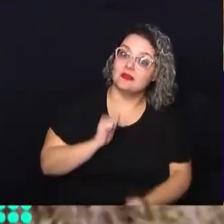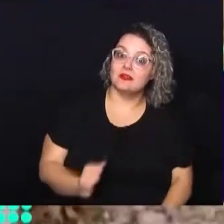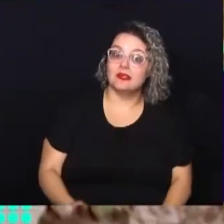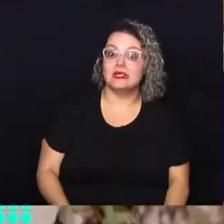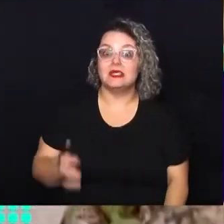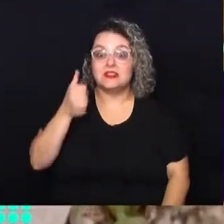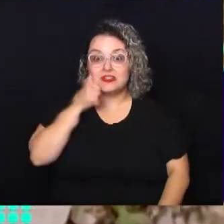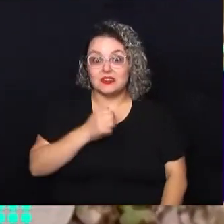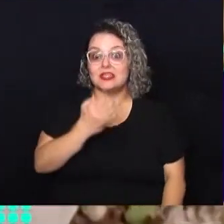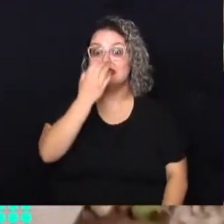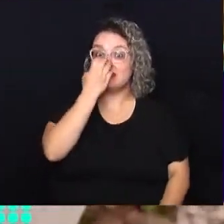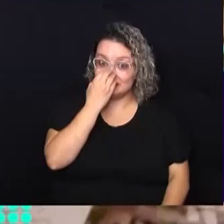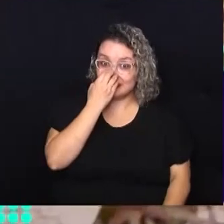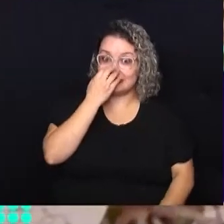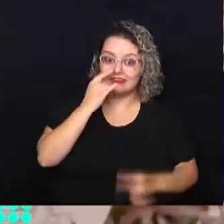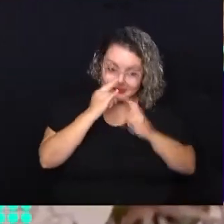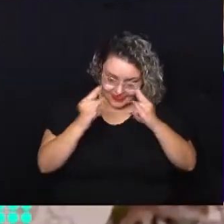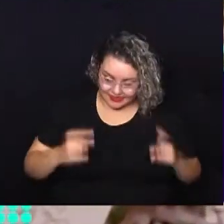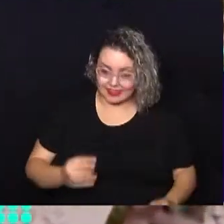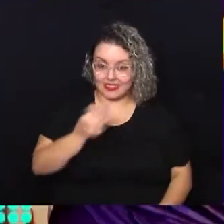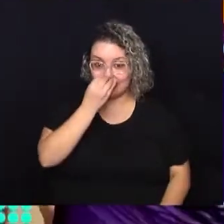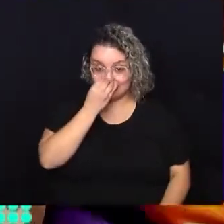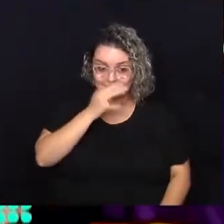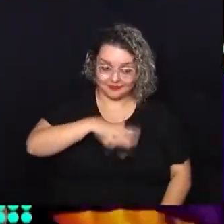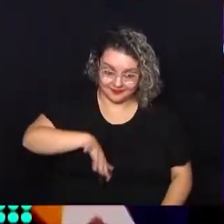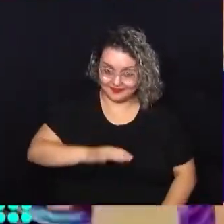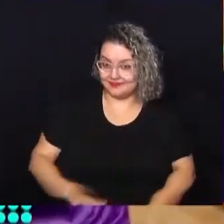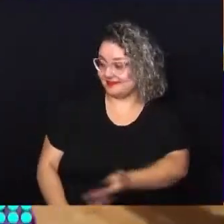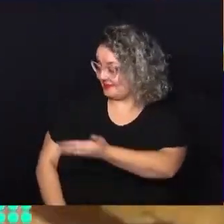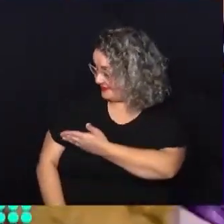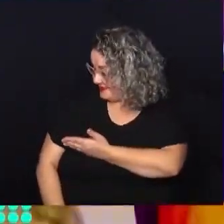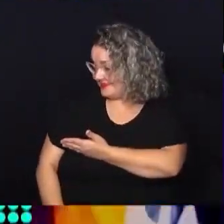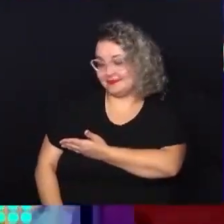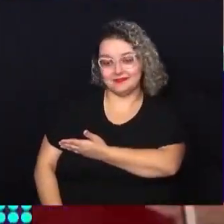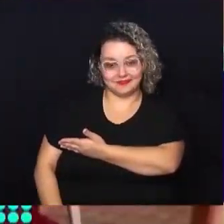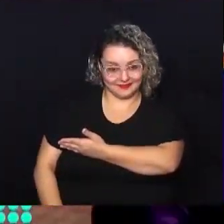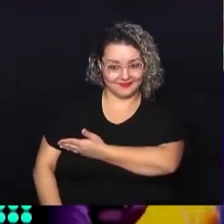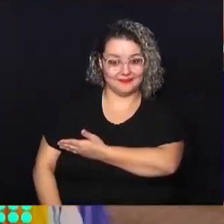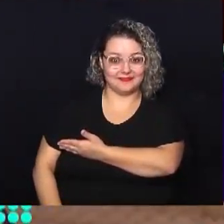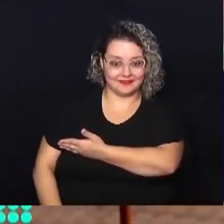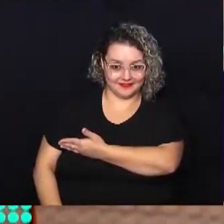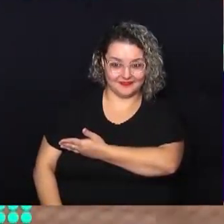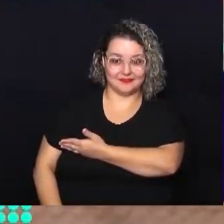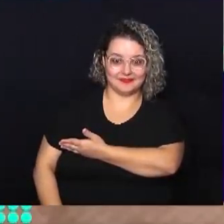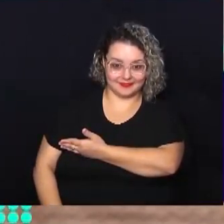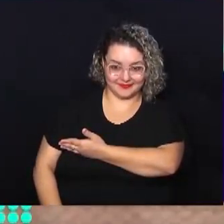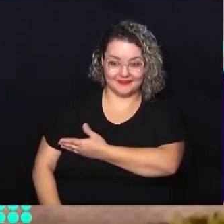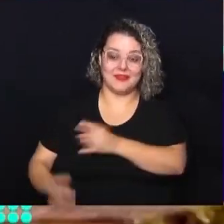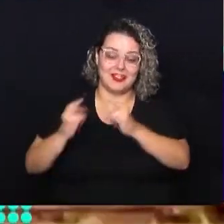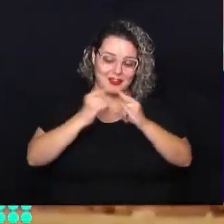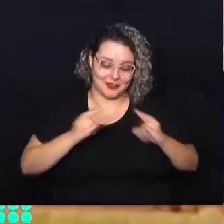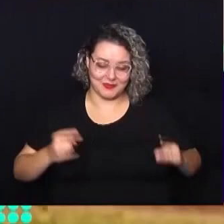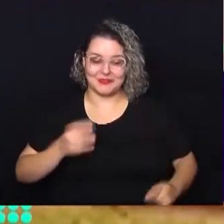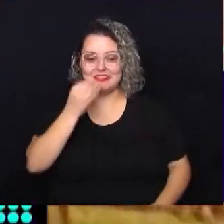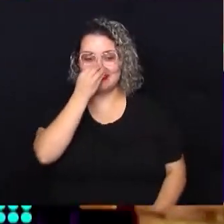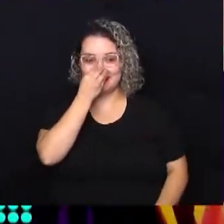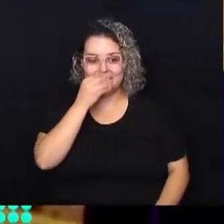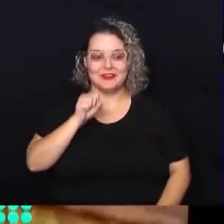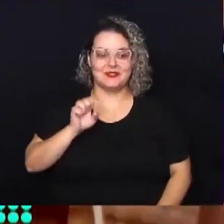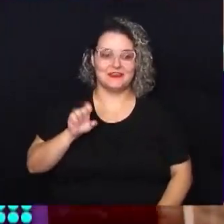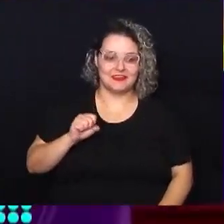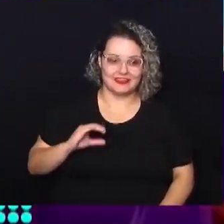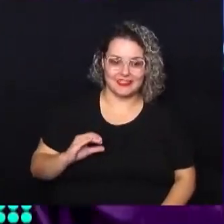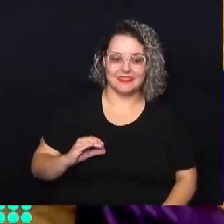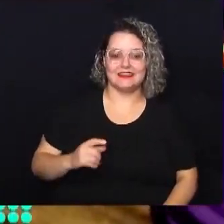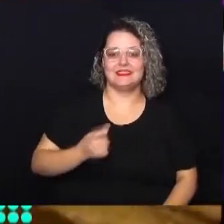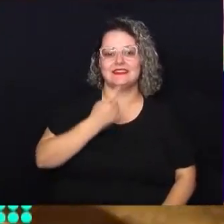palhaças. Circo no Espaço Arena com a CIA Asfalto de Poesia. O circo ganha destaque no Sesc Campinas com o